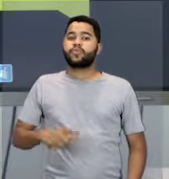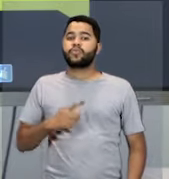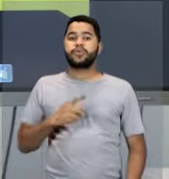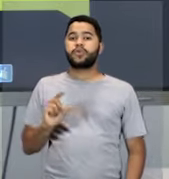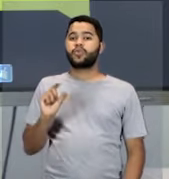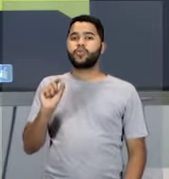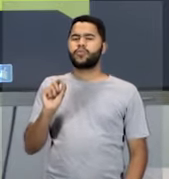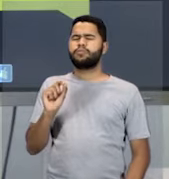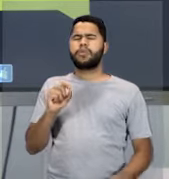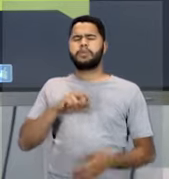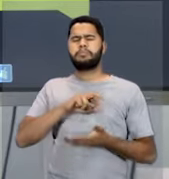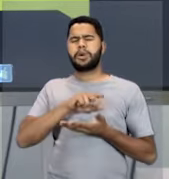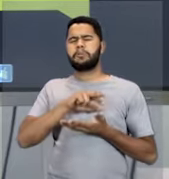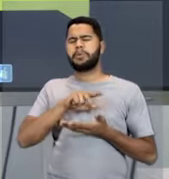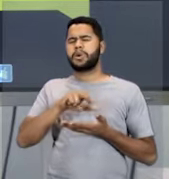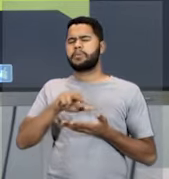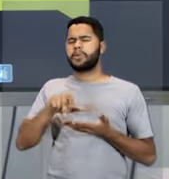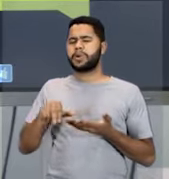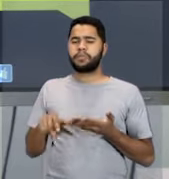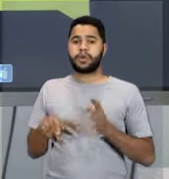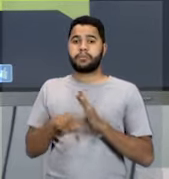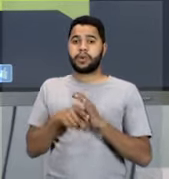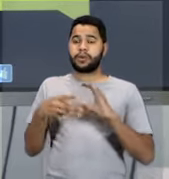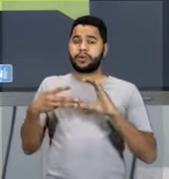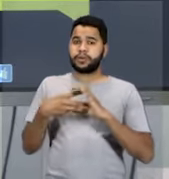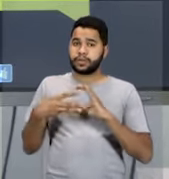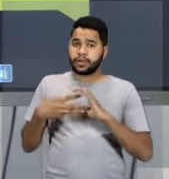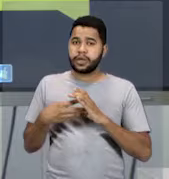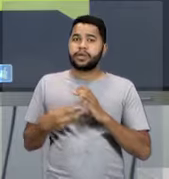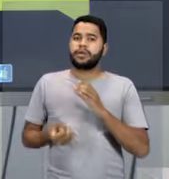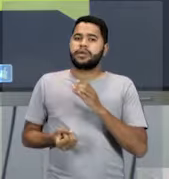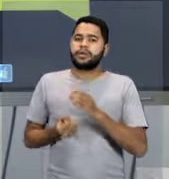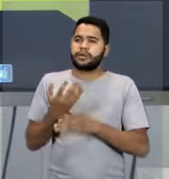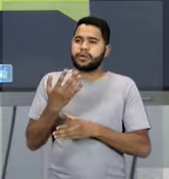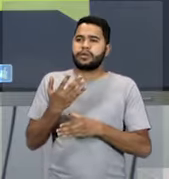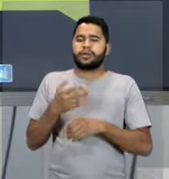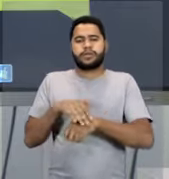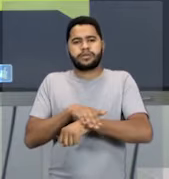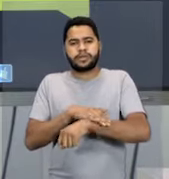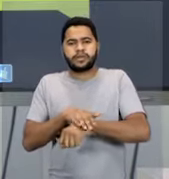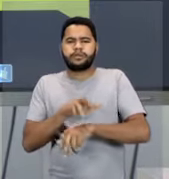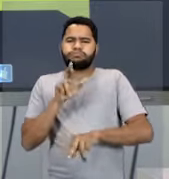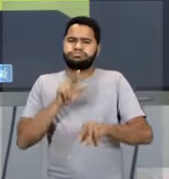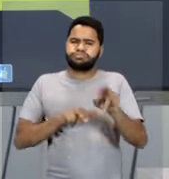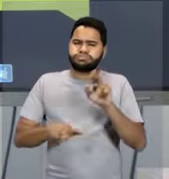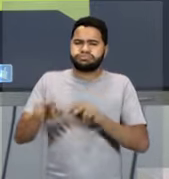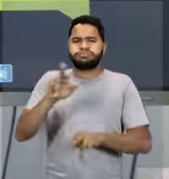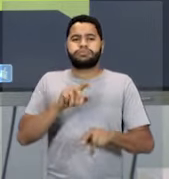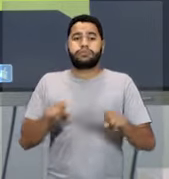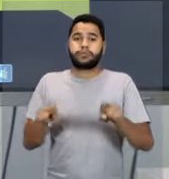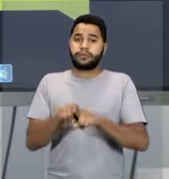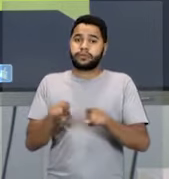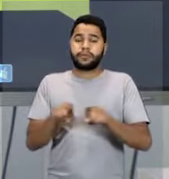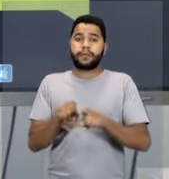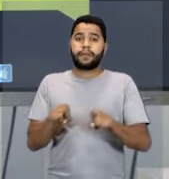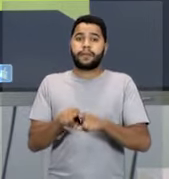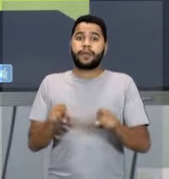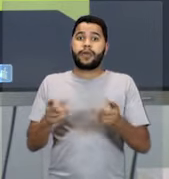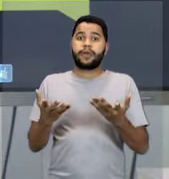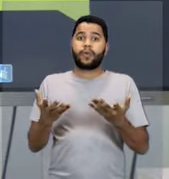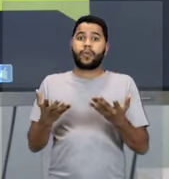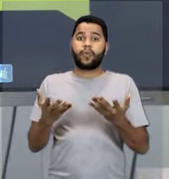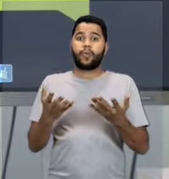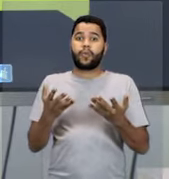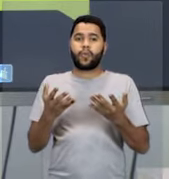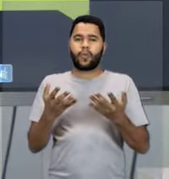uma infinidade de células diferentes, formando tecidos diferentes, formando esses órgãos, todos que